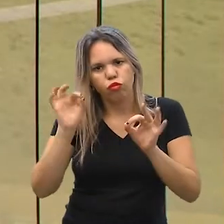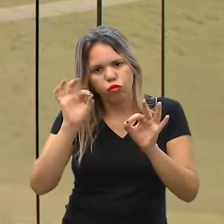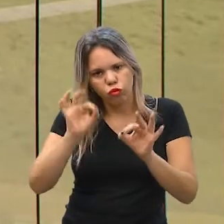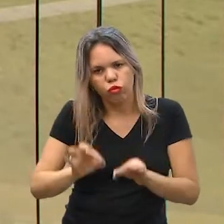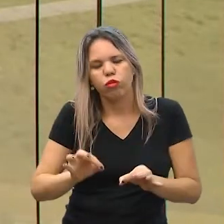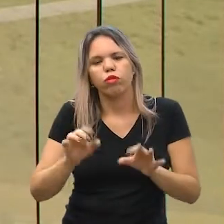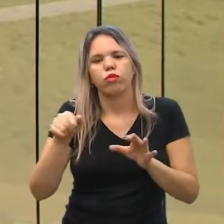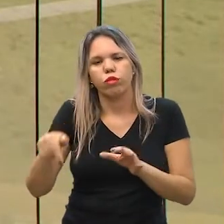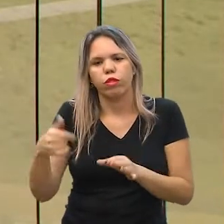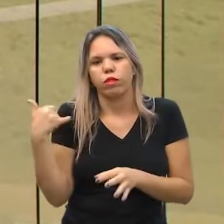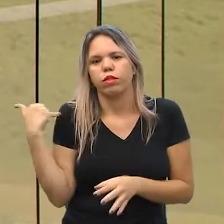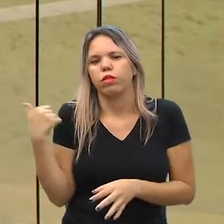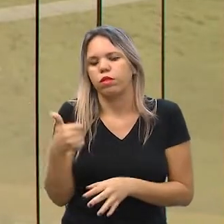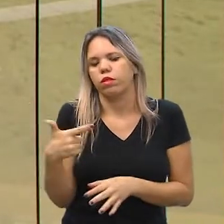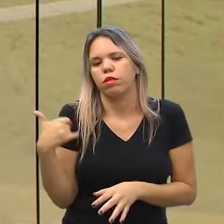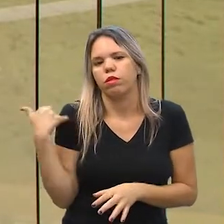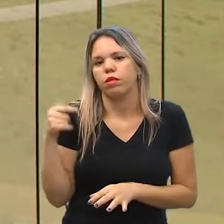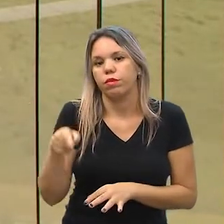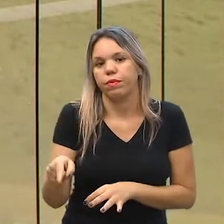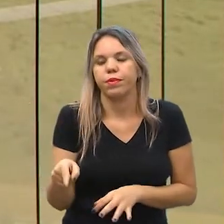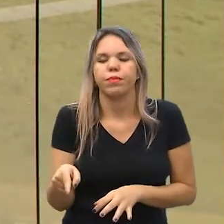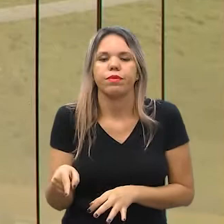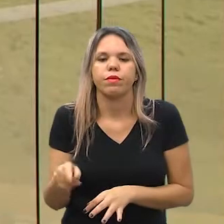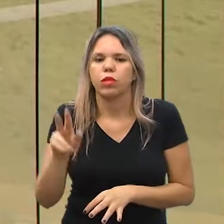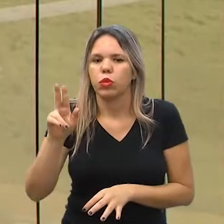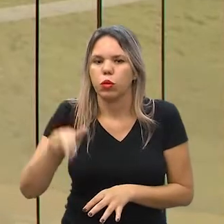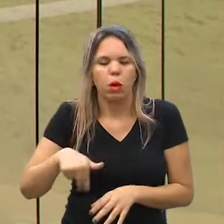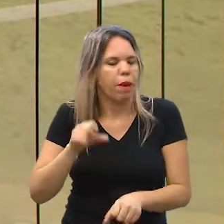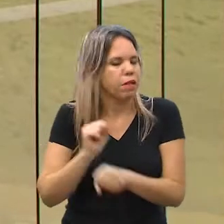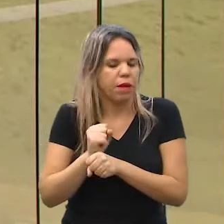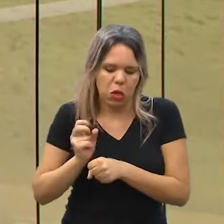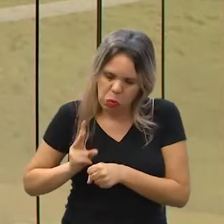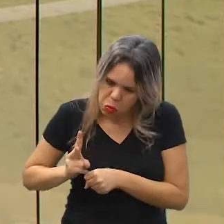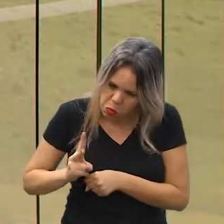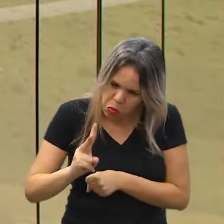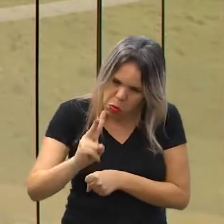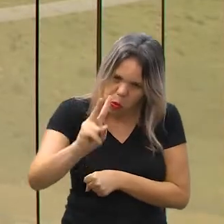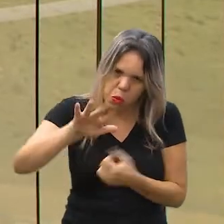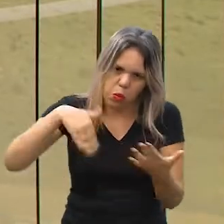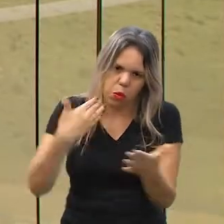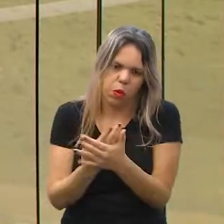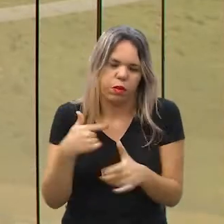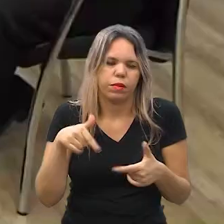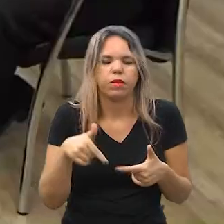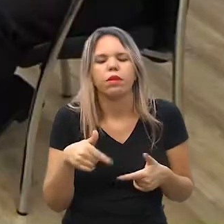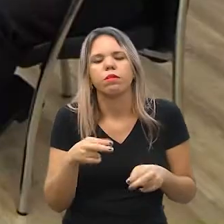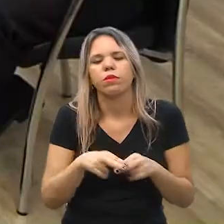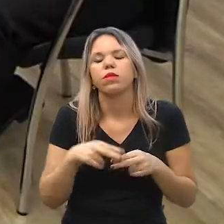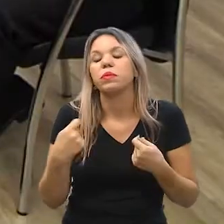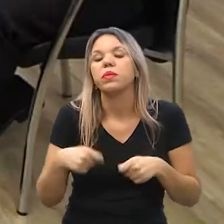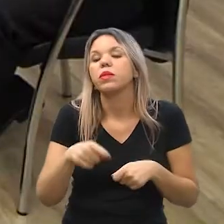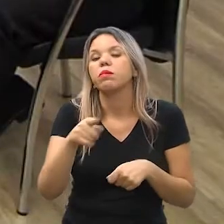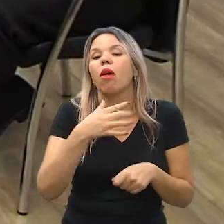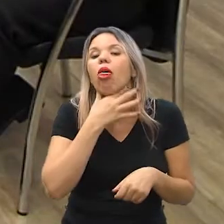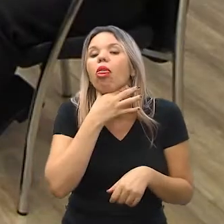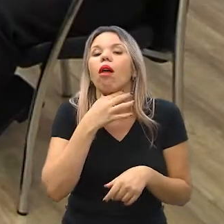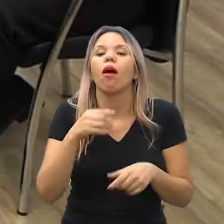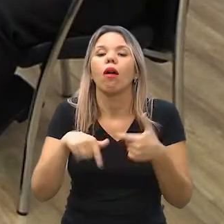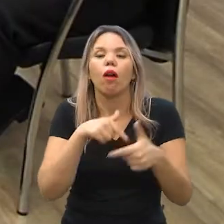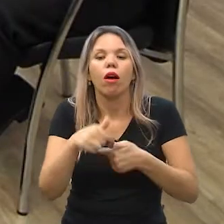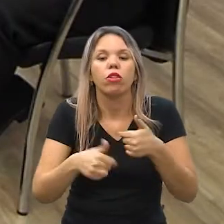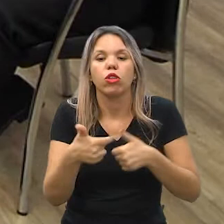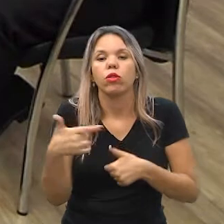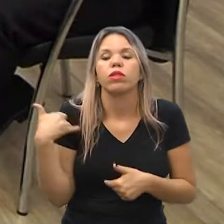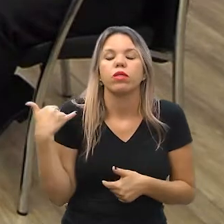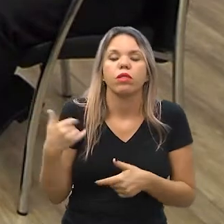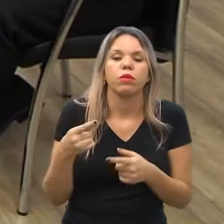certinho, foi nesta idade. E nesta idade eu nunca mais parei, aí eu fiquei... Mas foi por necessidade trabalhar